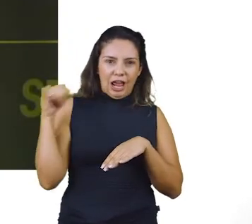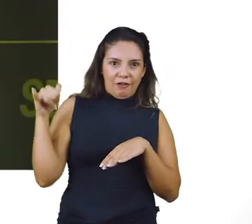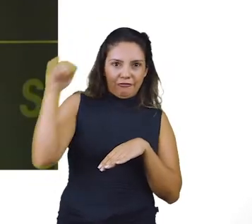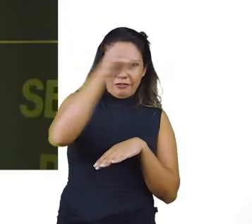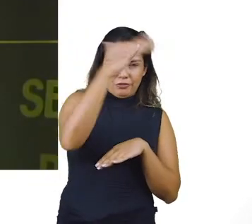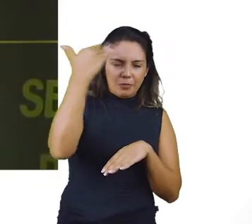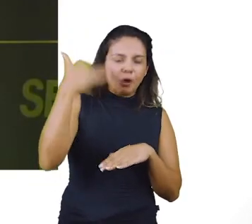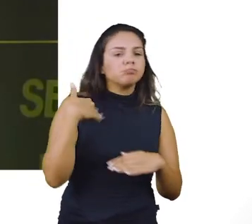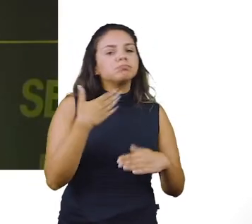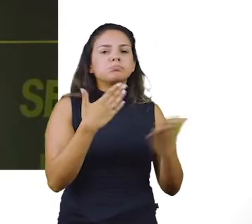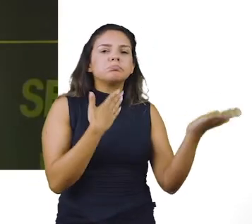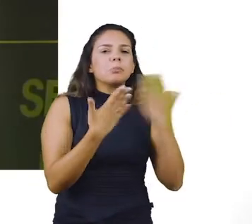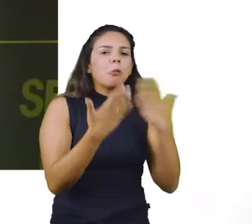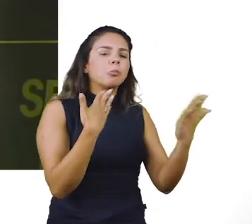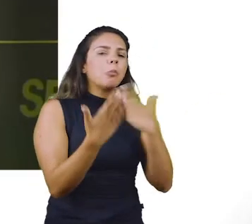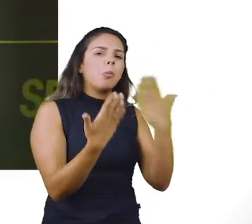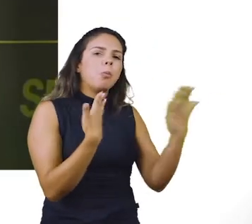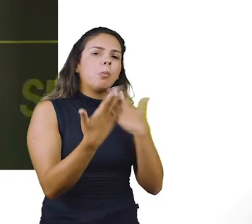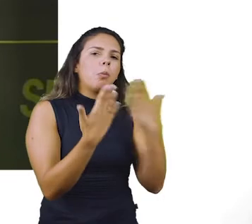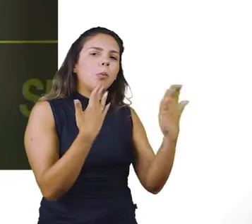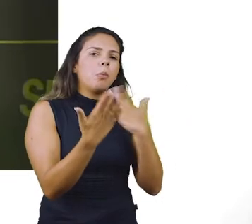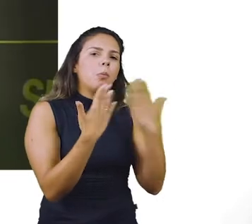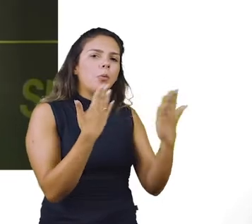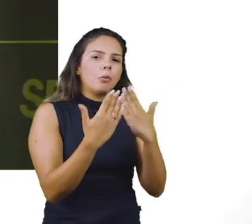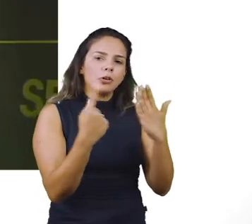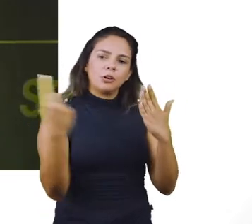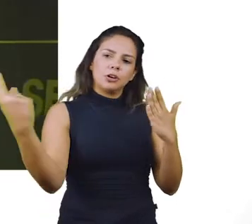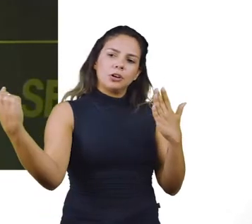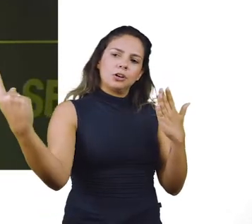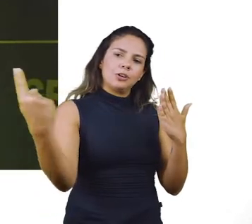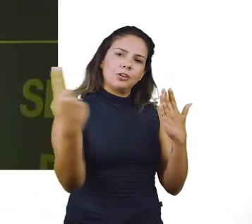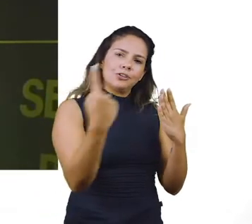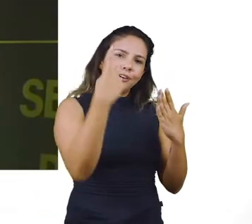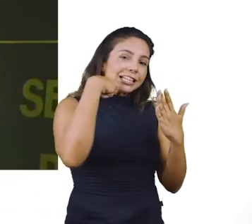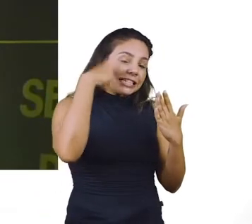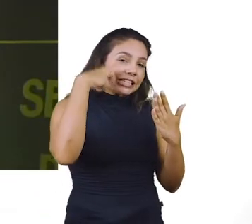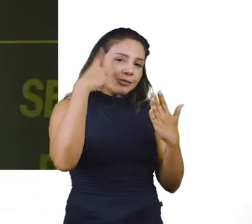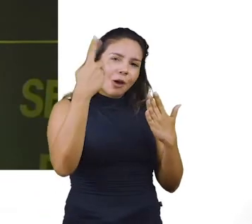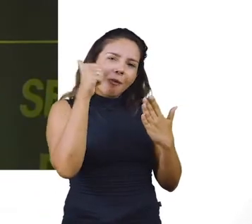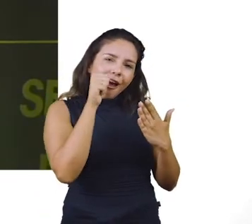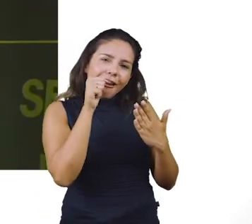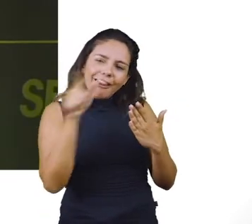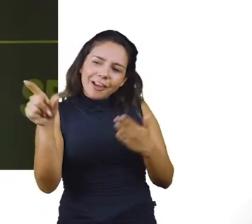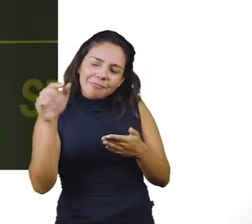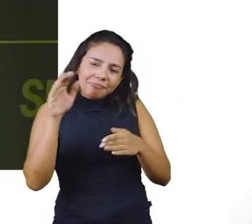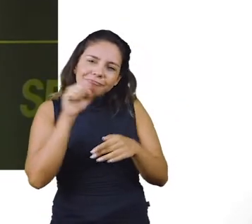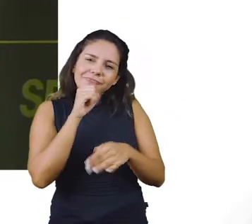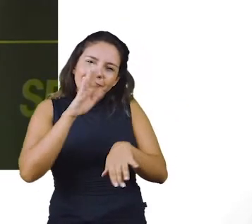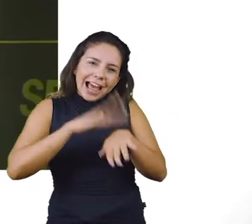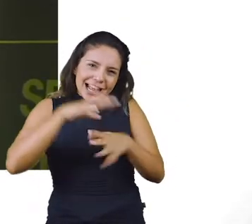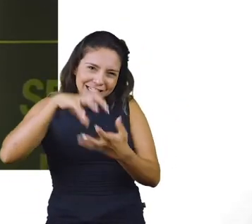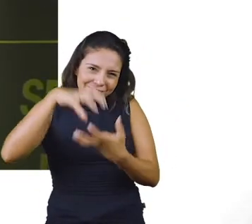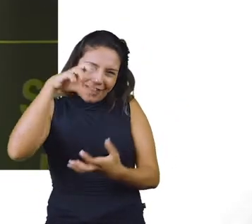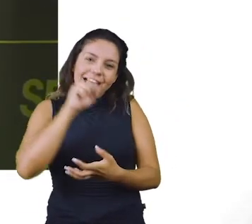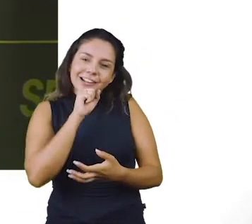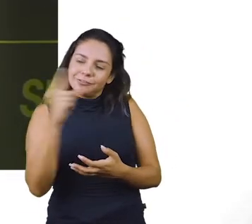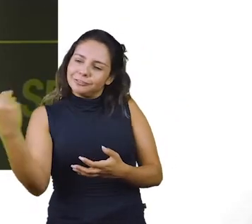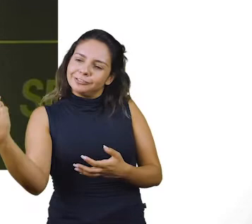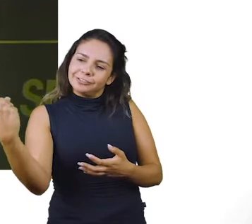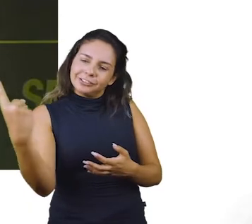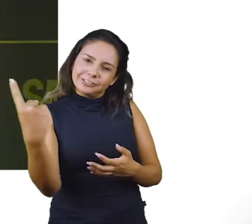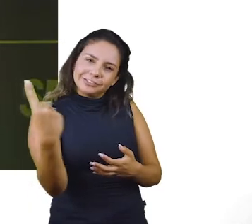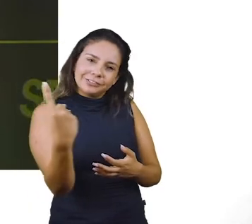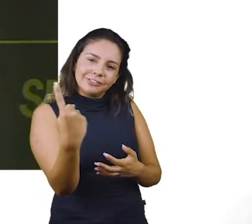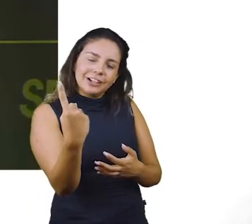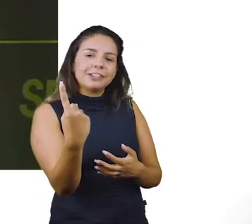batendo papo, conversando. Quando se aproximou dele muito timidamente, uma senhorinha já mais, estou dizendo senhorinha porque já